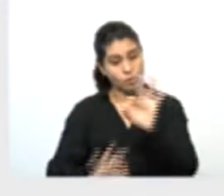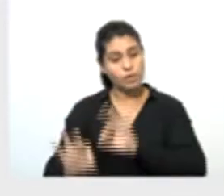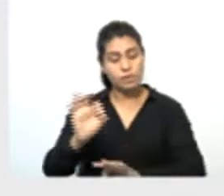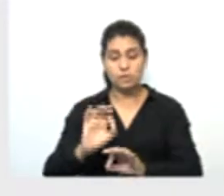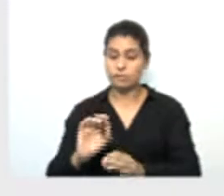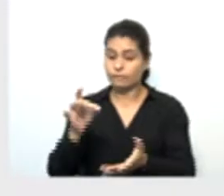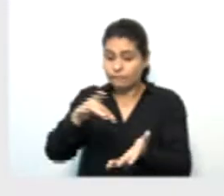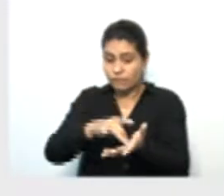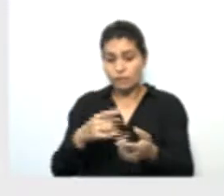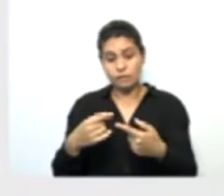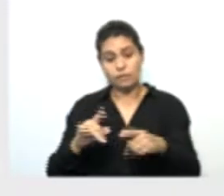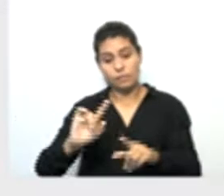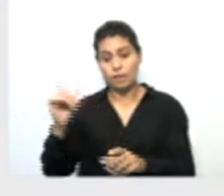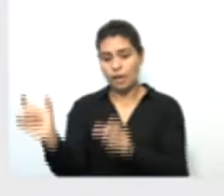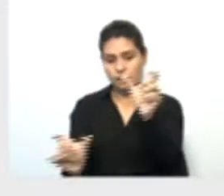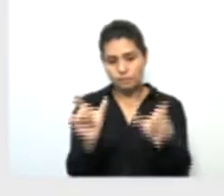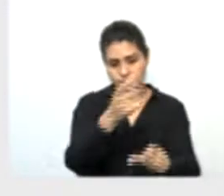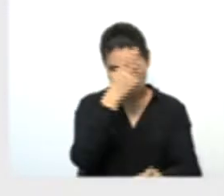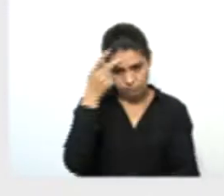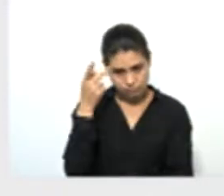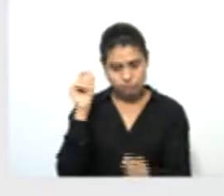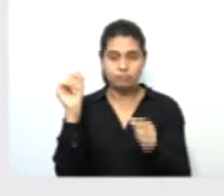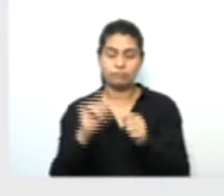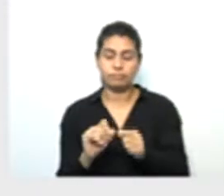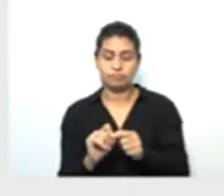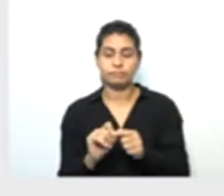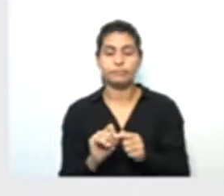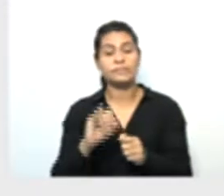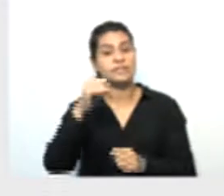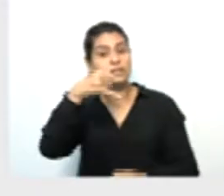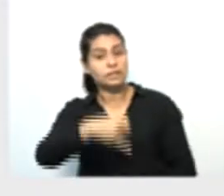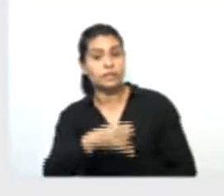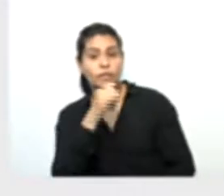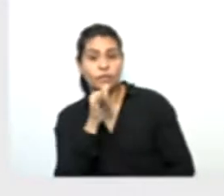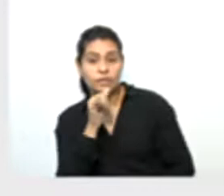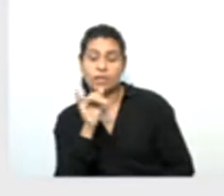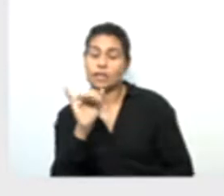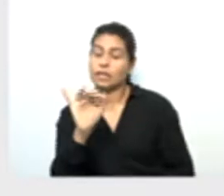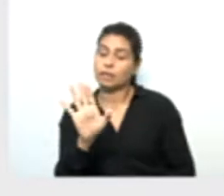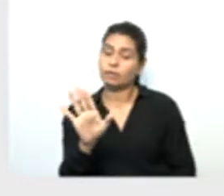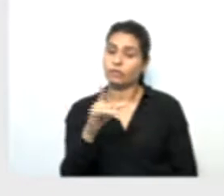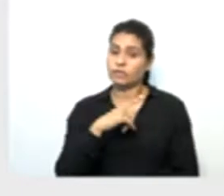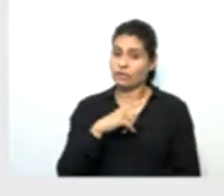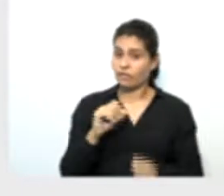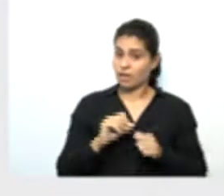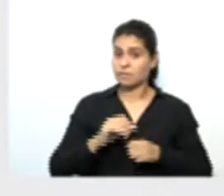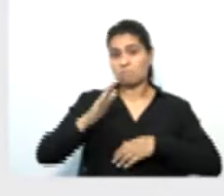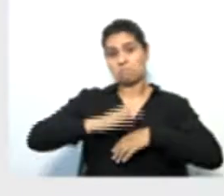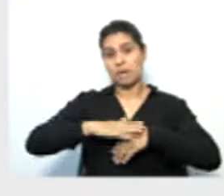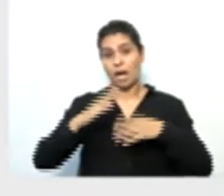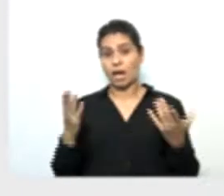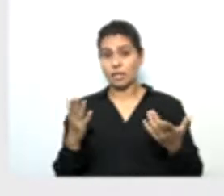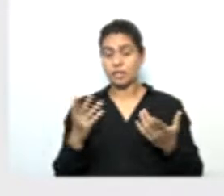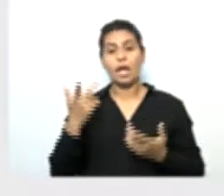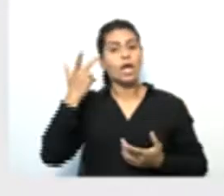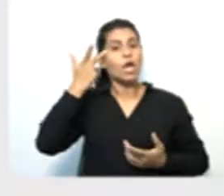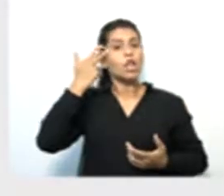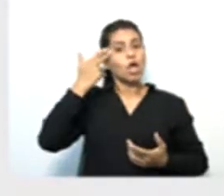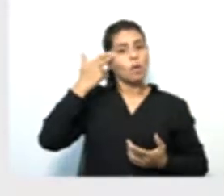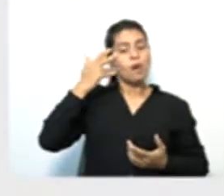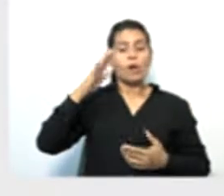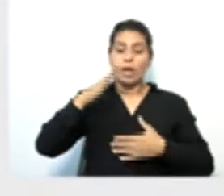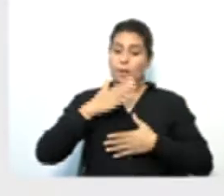operações realizadas por cada cooperado. Então, se você realiza mais operações que o outro, é normal que a